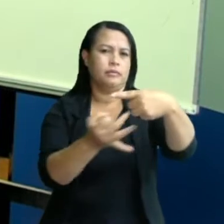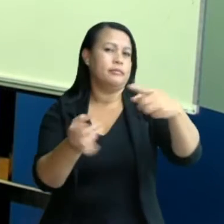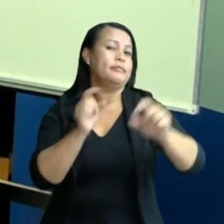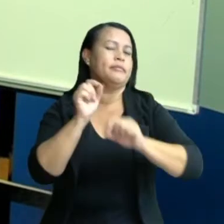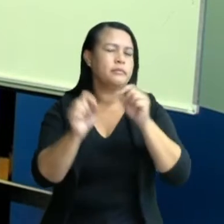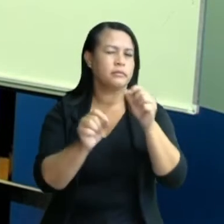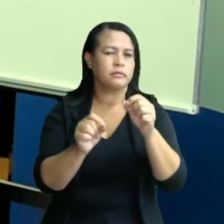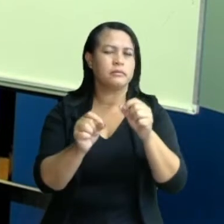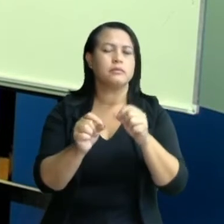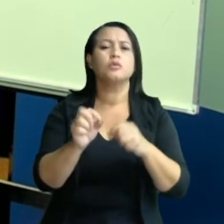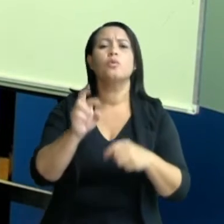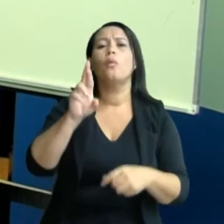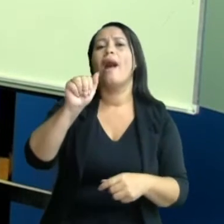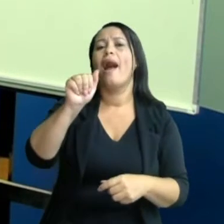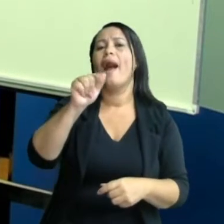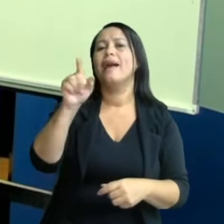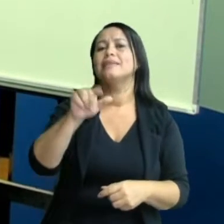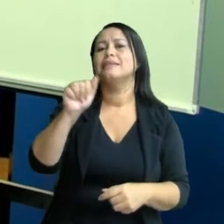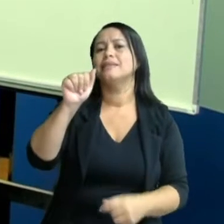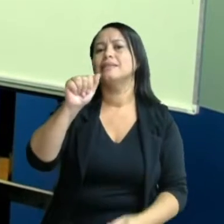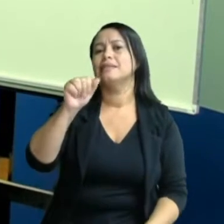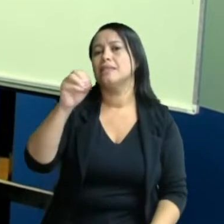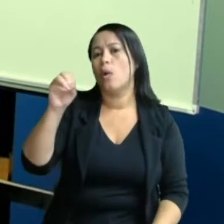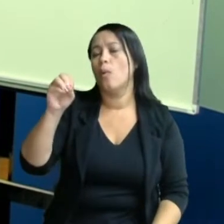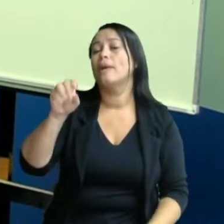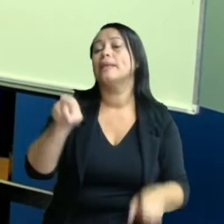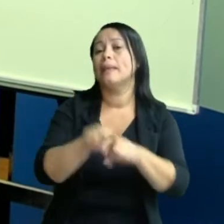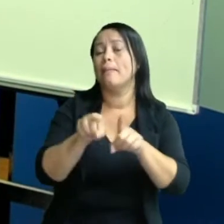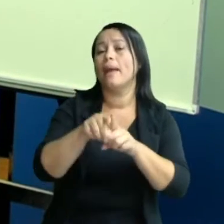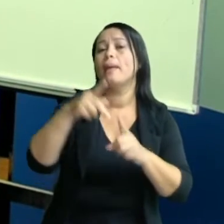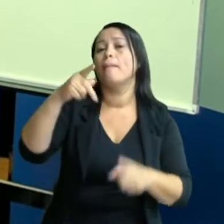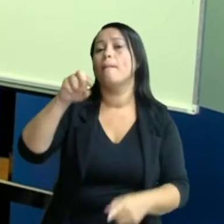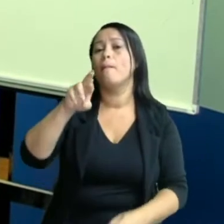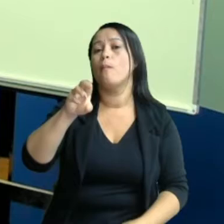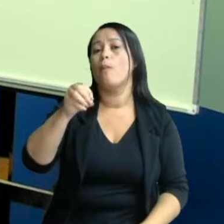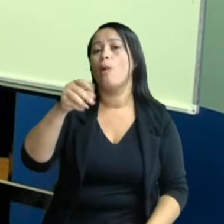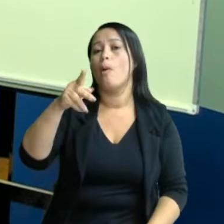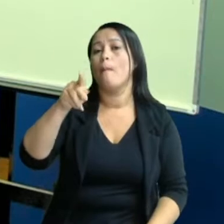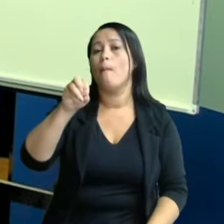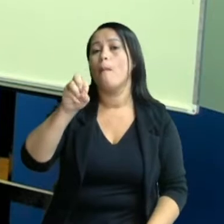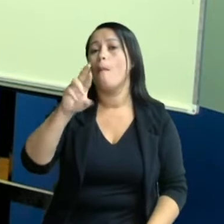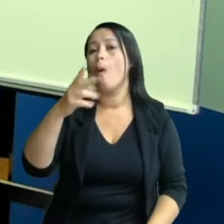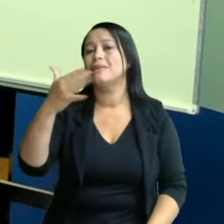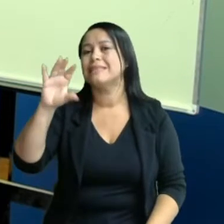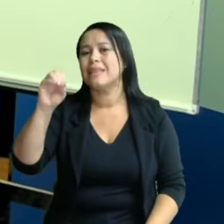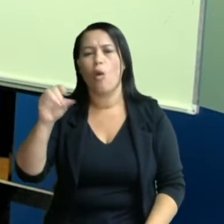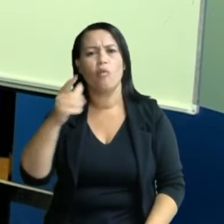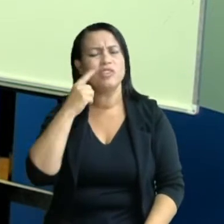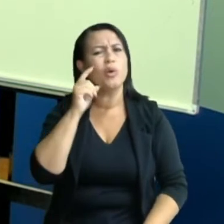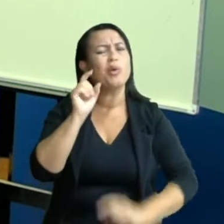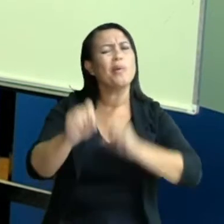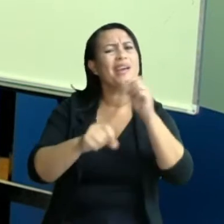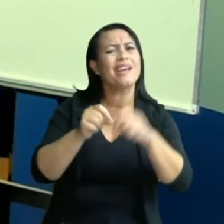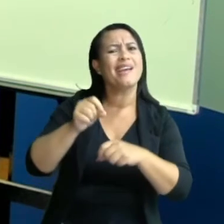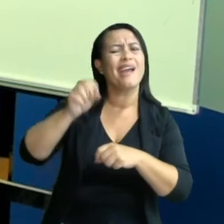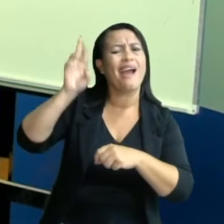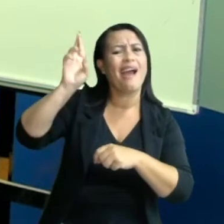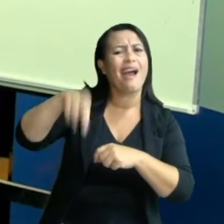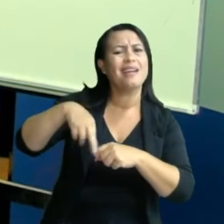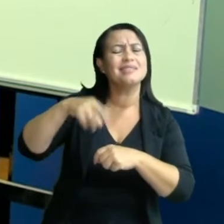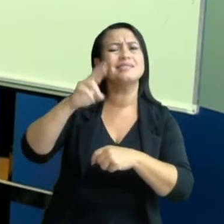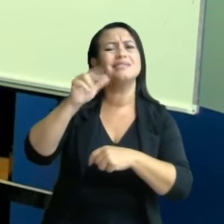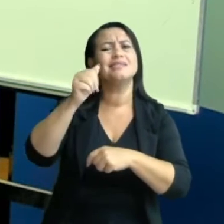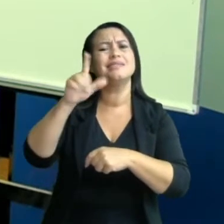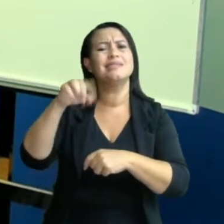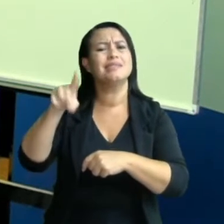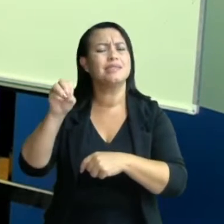com razão e proporção, tá certo? O que é razão, professora? Razão